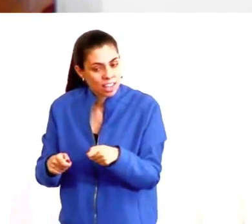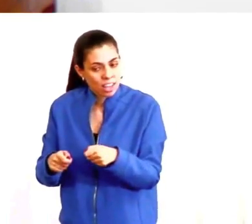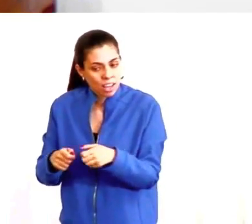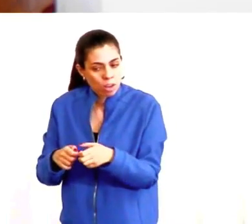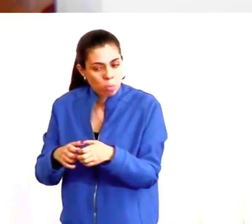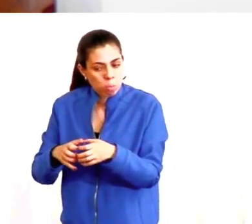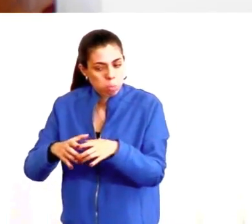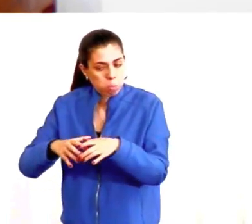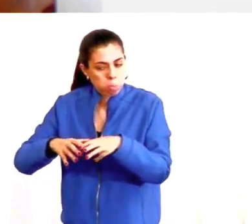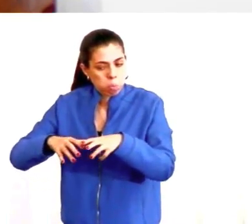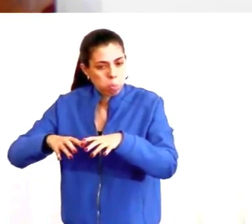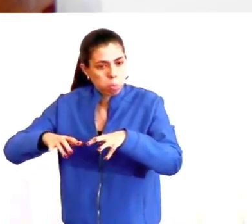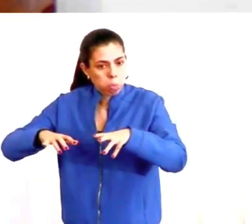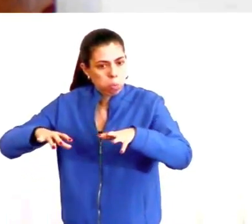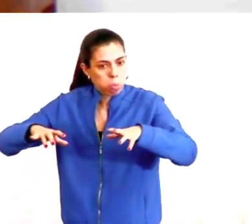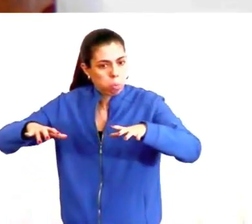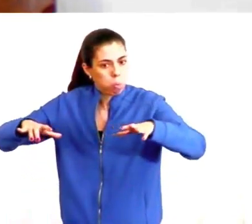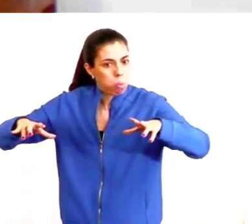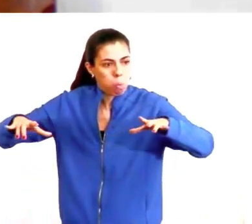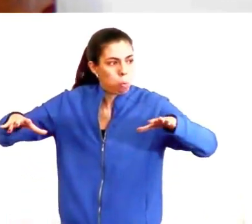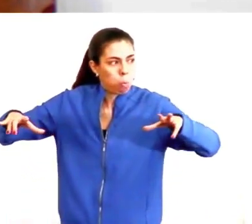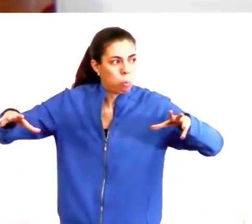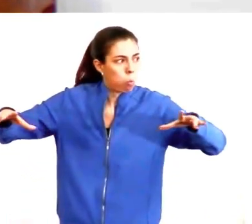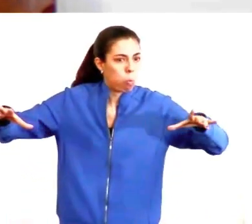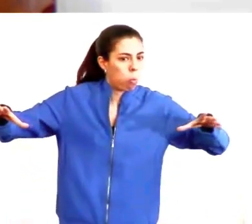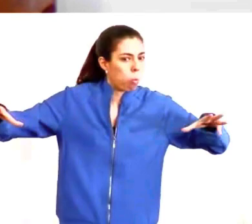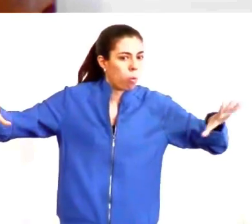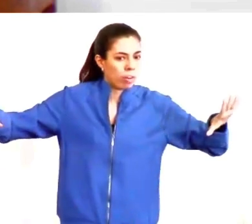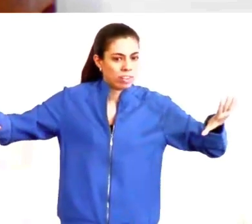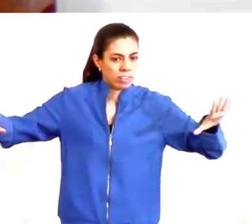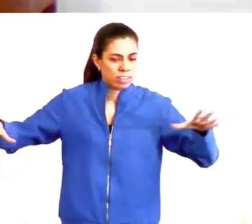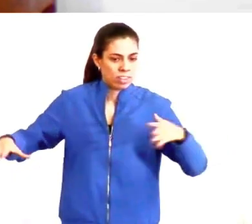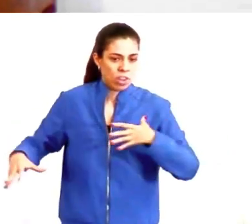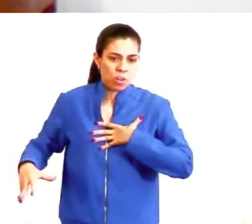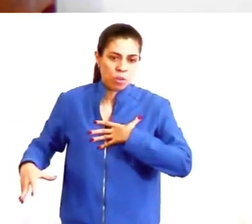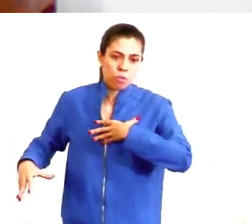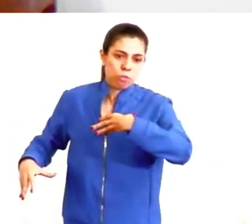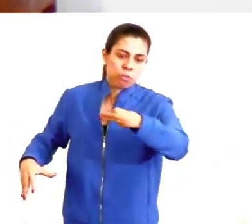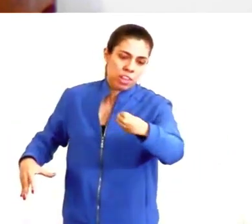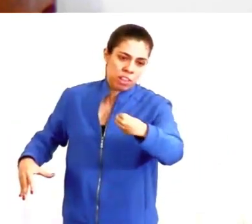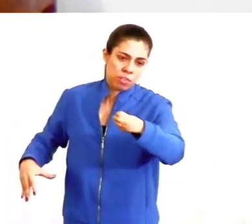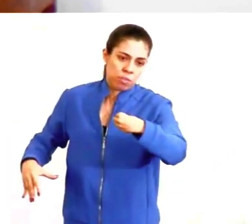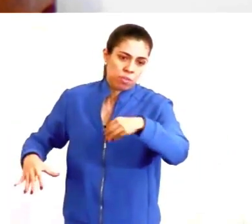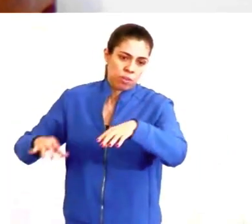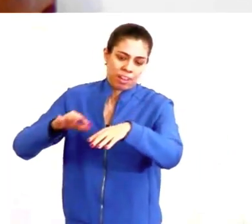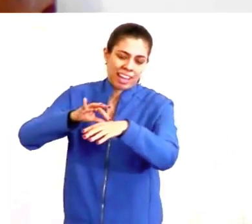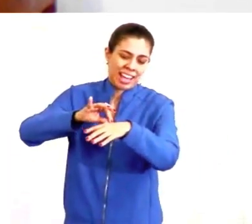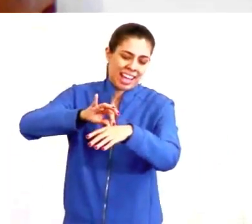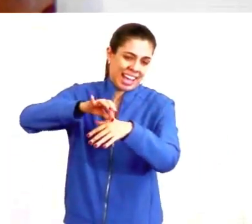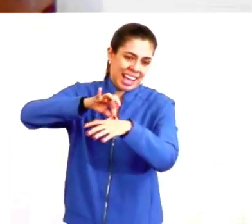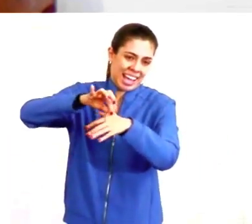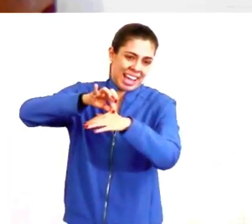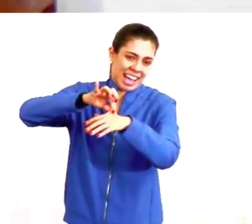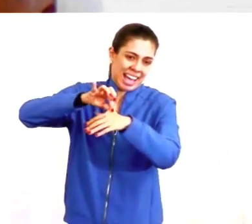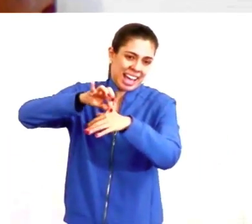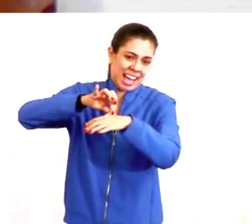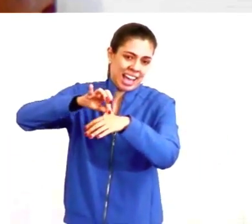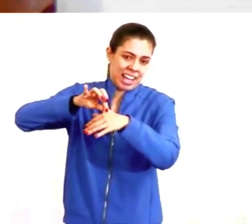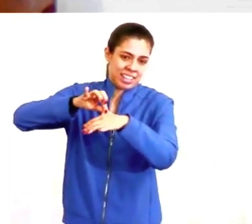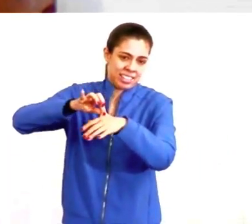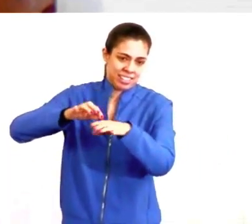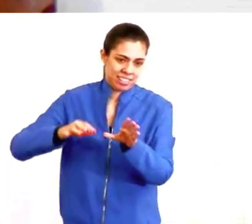a multiplicação dos adoradores no mundo. Um discípulo do Senhor, quando discipula